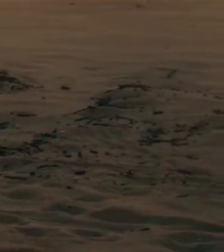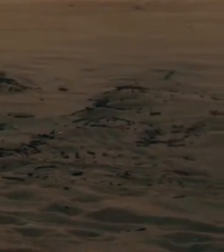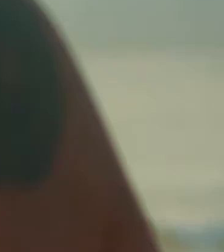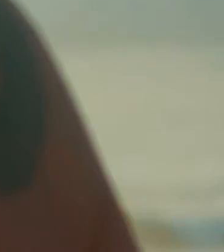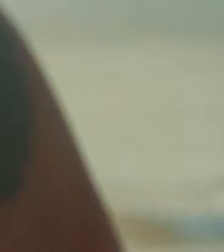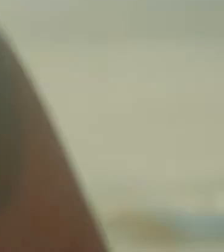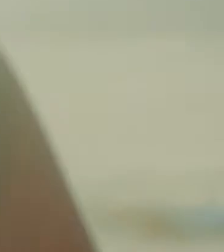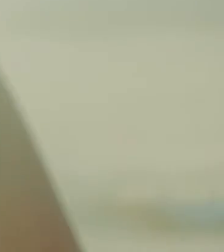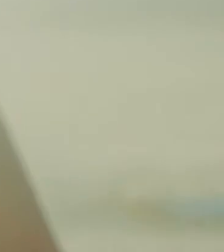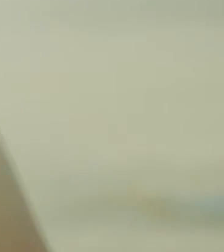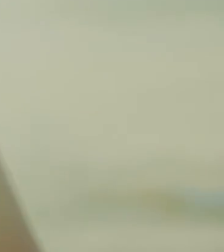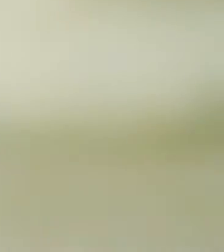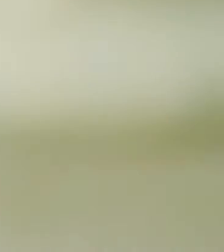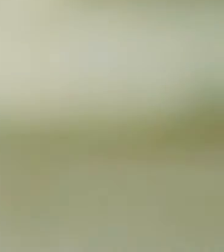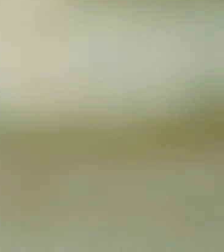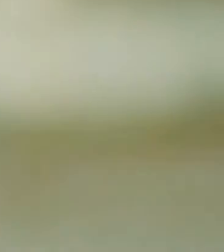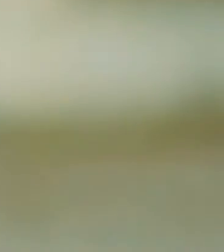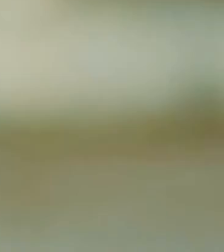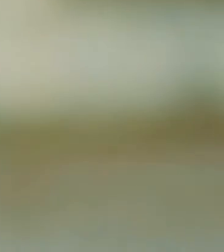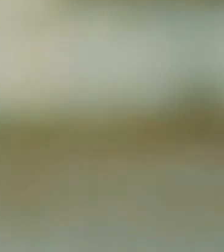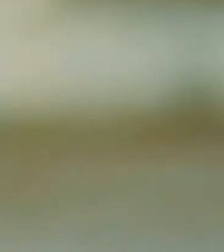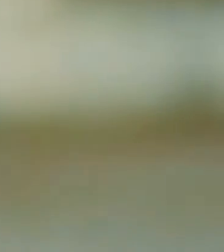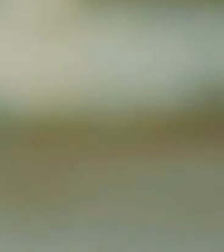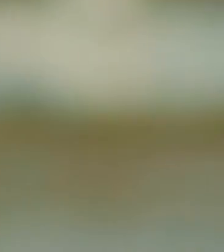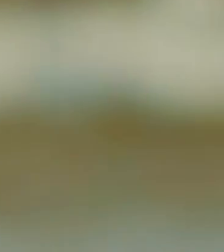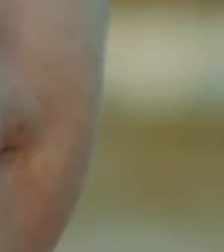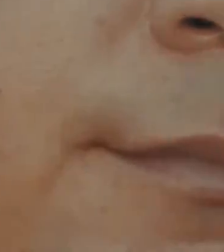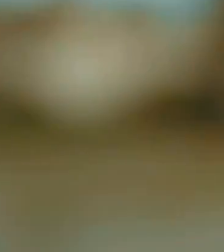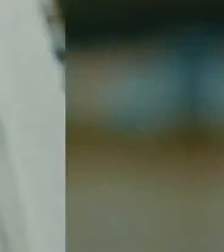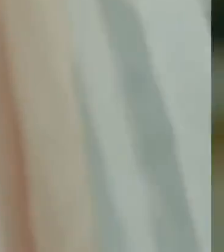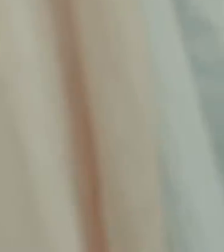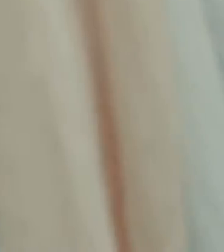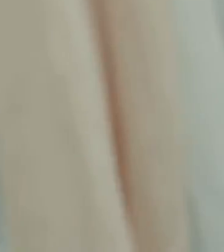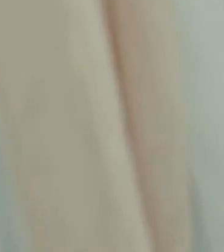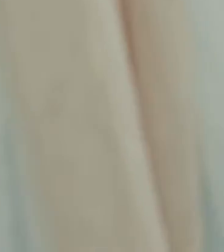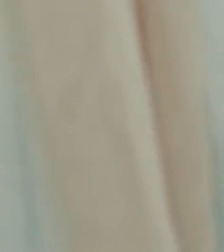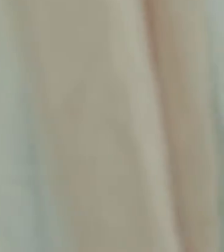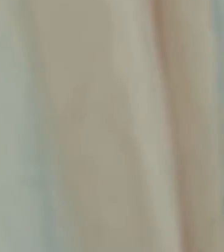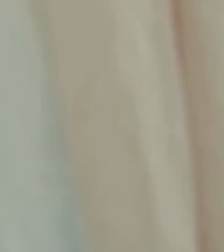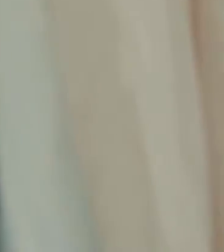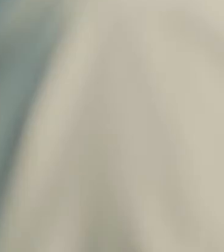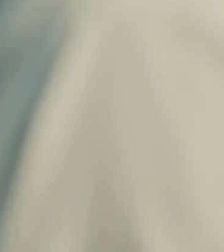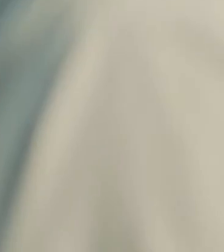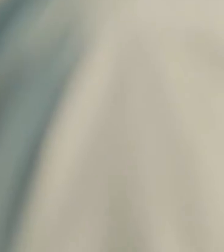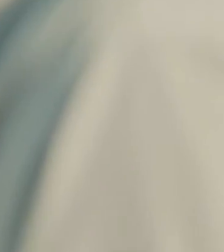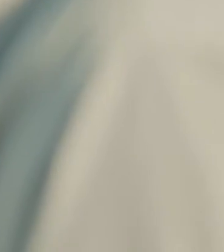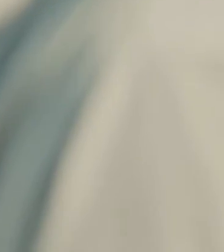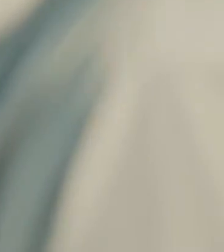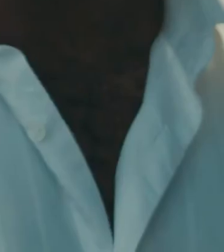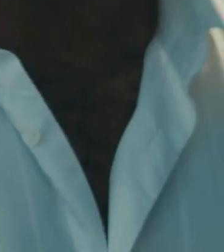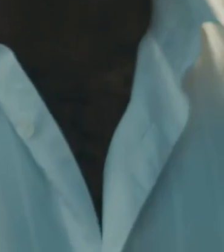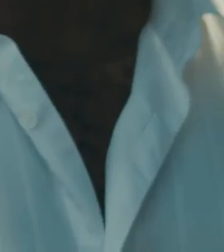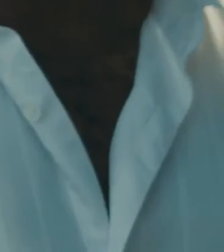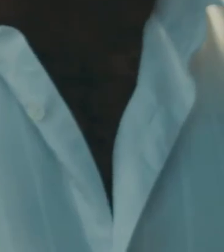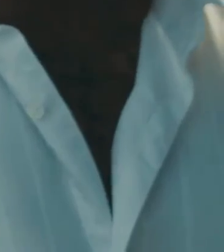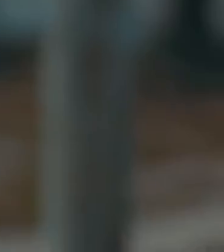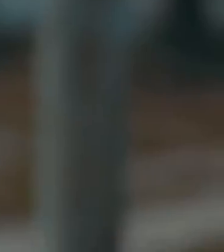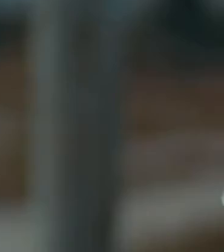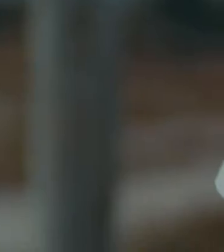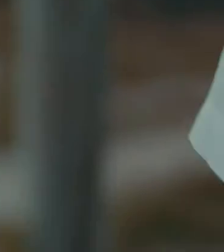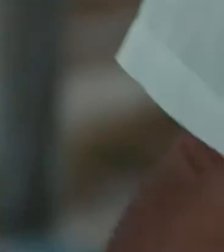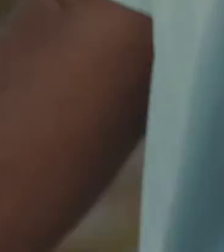Eu sou a confiança de que algo bom acontecerá. Eu sou a crença de que o desejo se